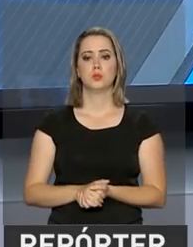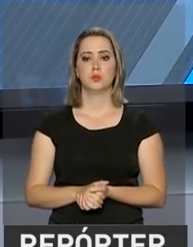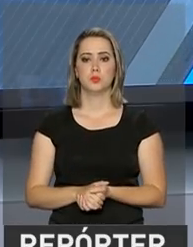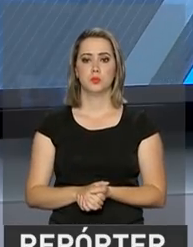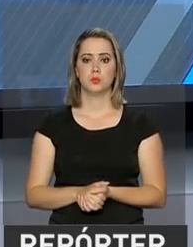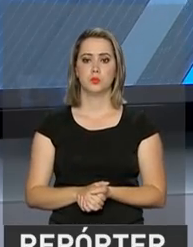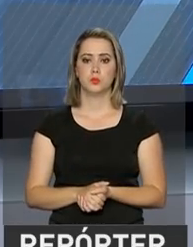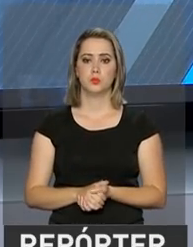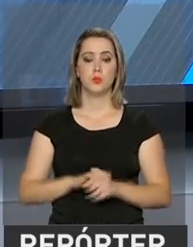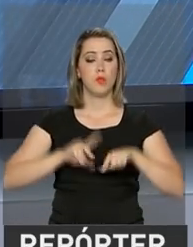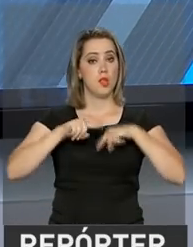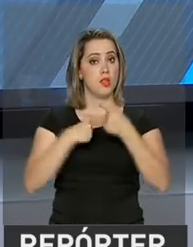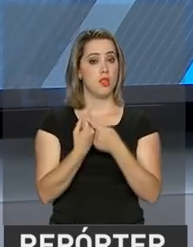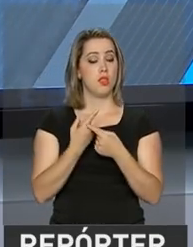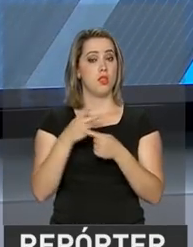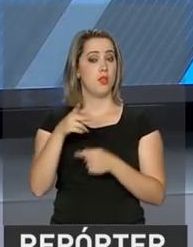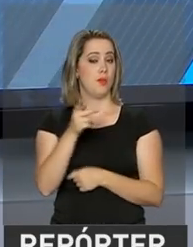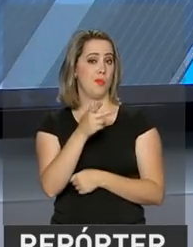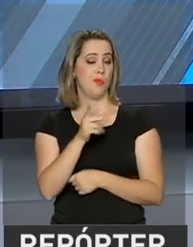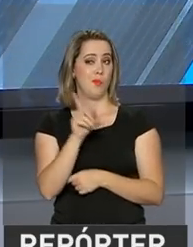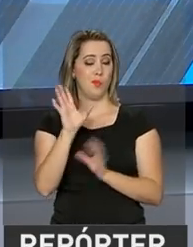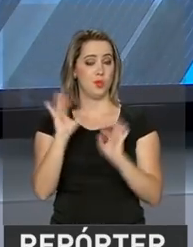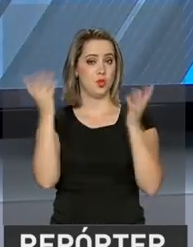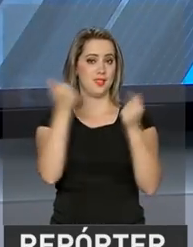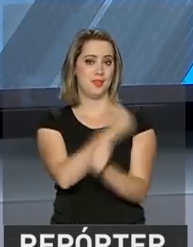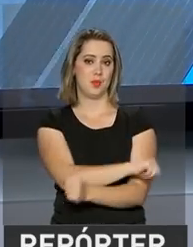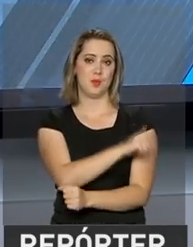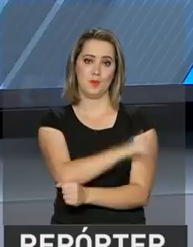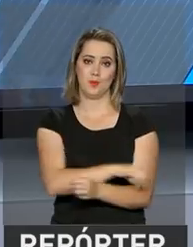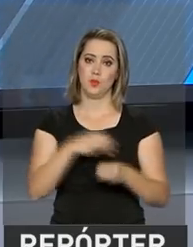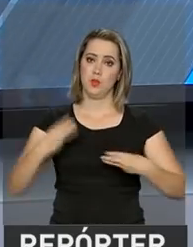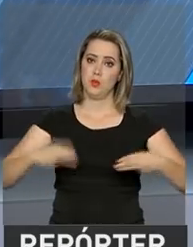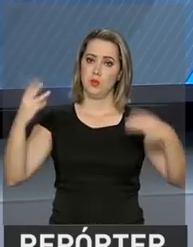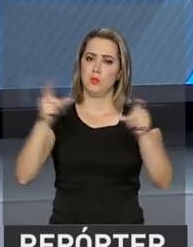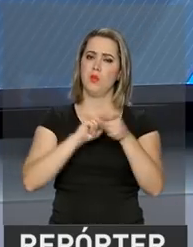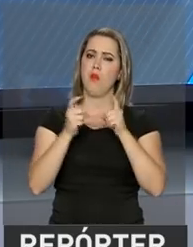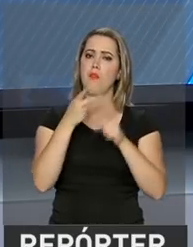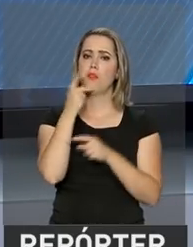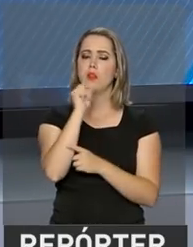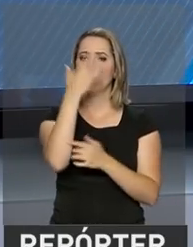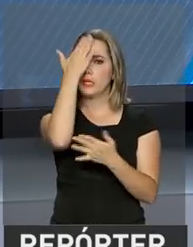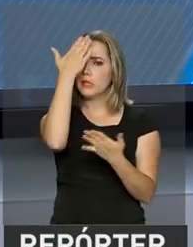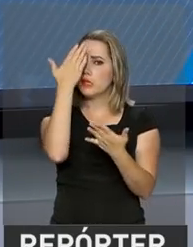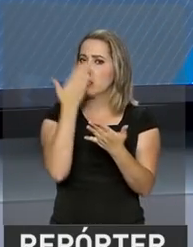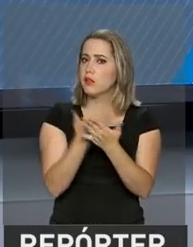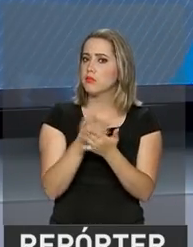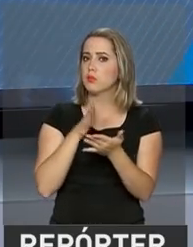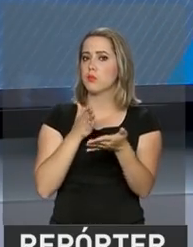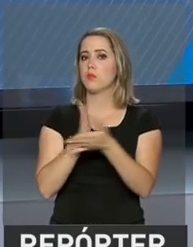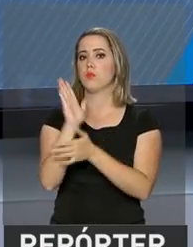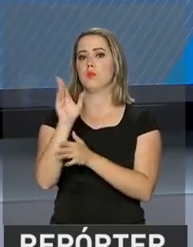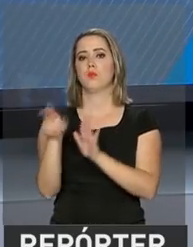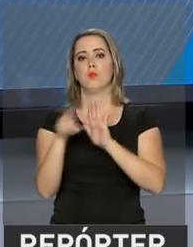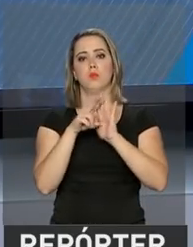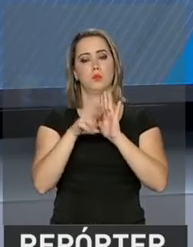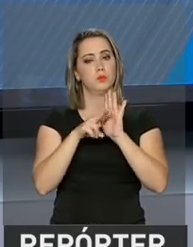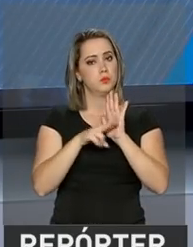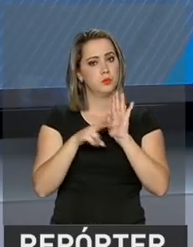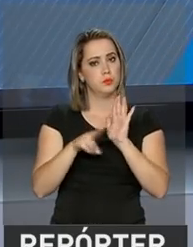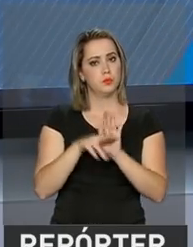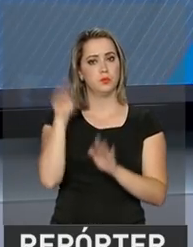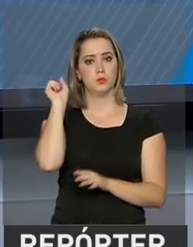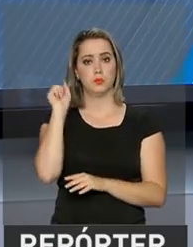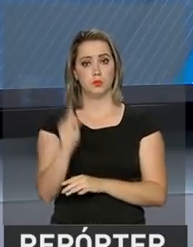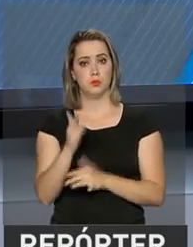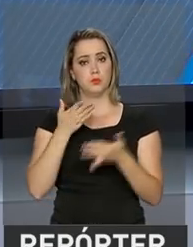e após um evento no rio de janeiro o ministro da fazenda e henrique meirelles falou que está confiante na aprovação da reforma da previdência